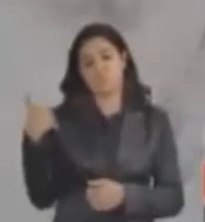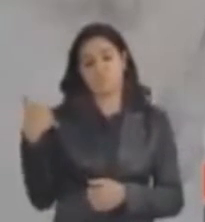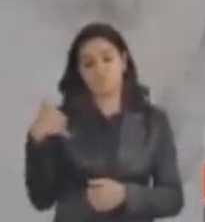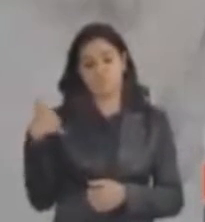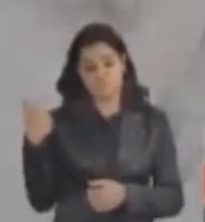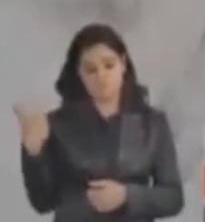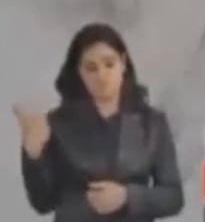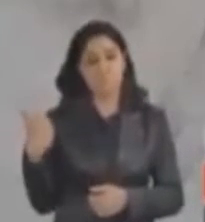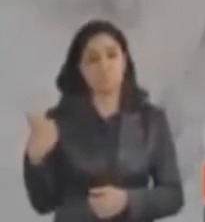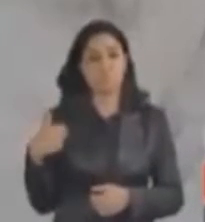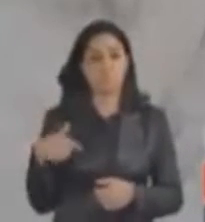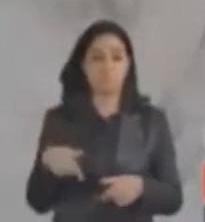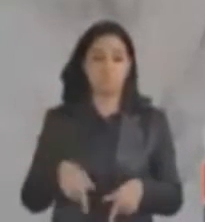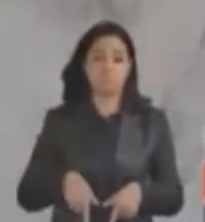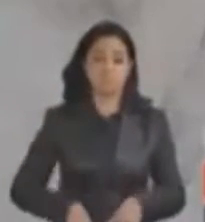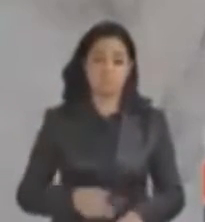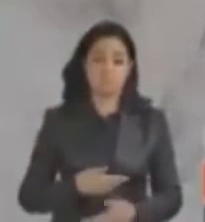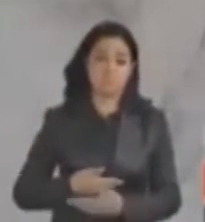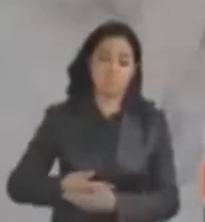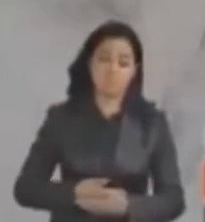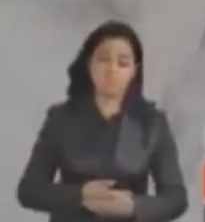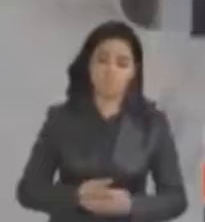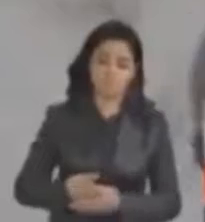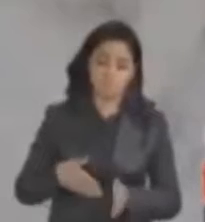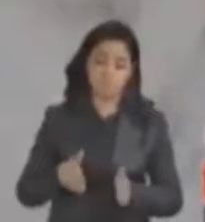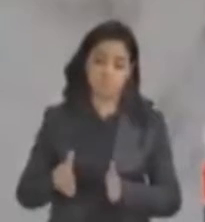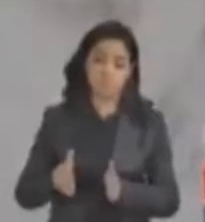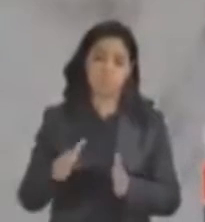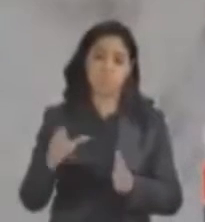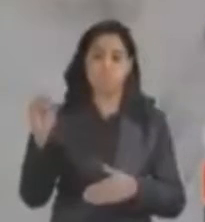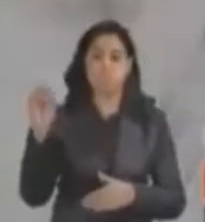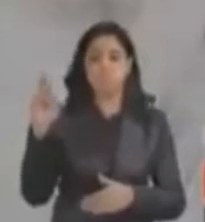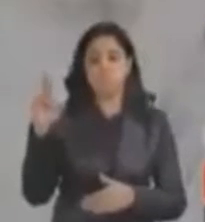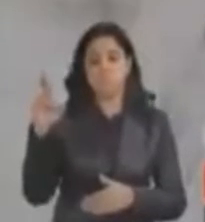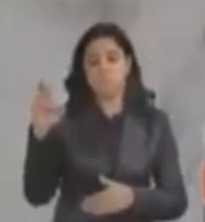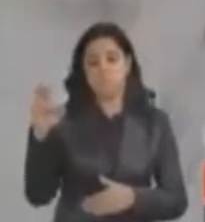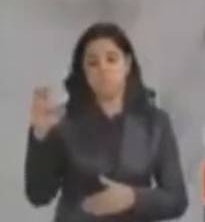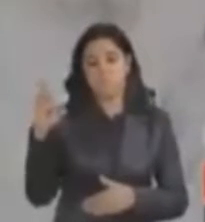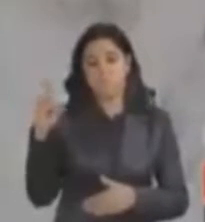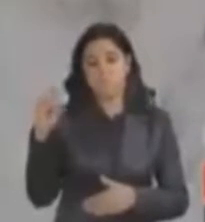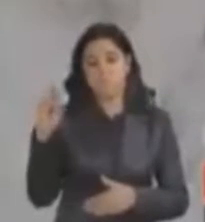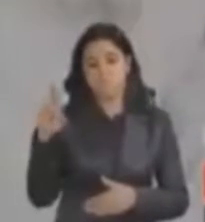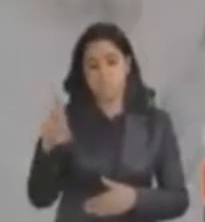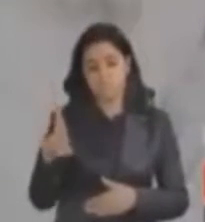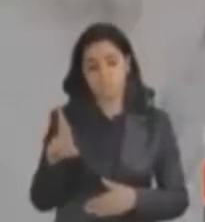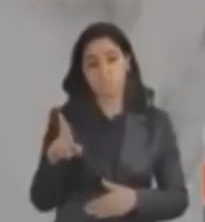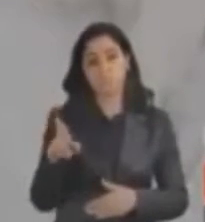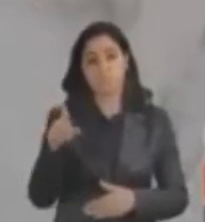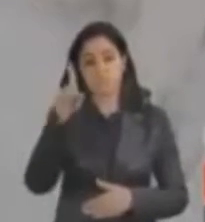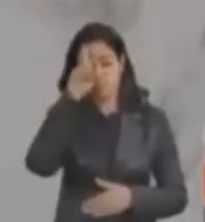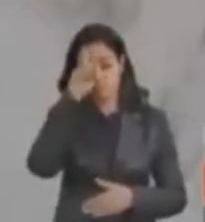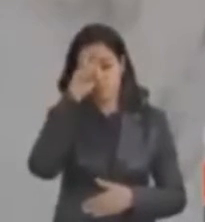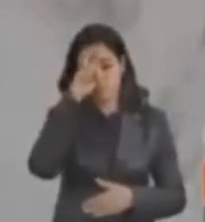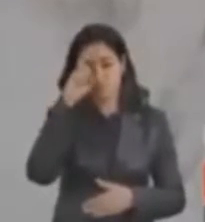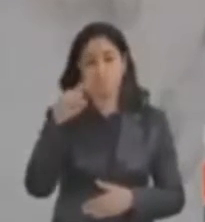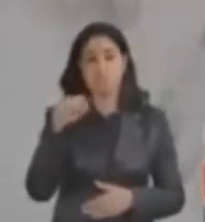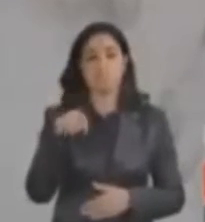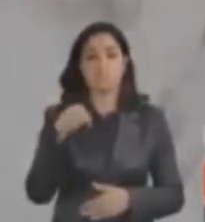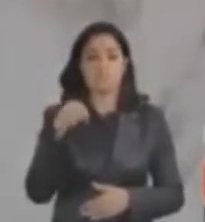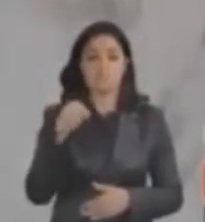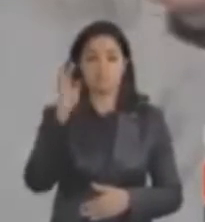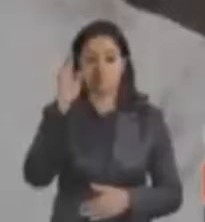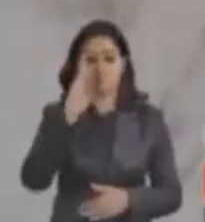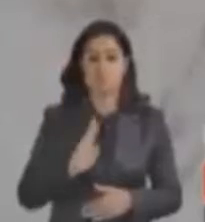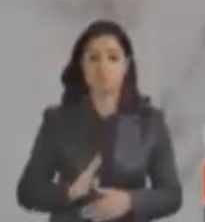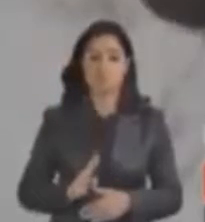do conjunto hospitalar da minha cidade uma cidade industrializada do estado mais rico deste país e agora folha de são paulo